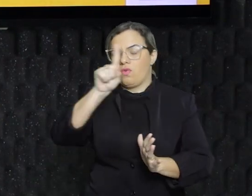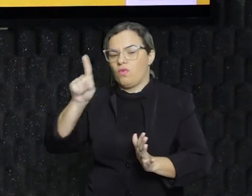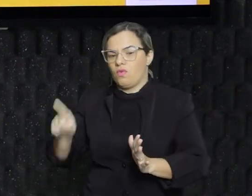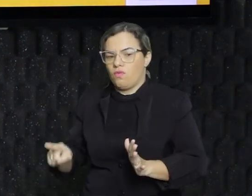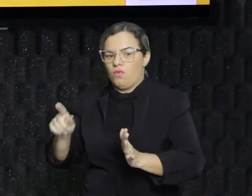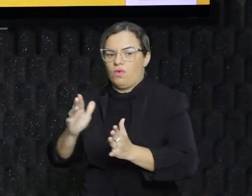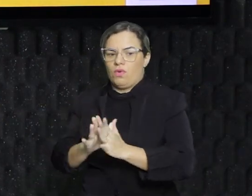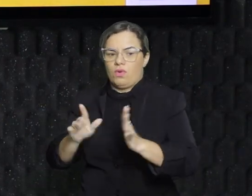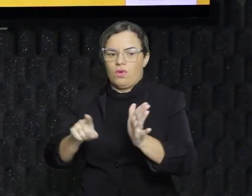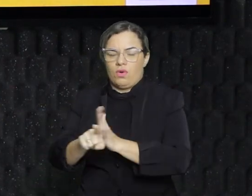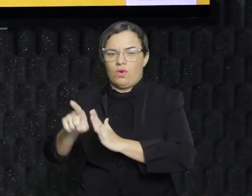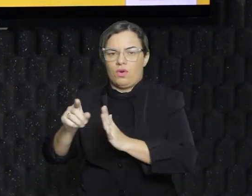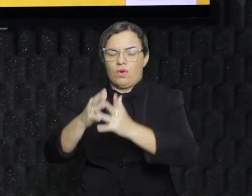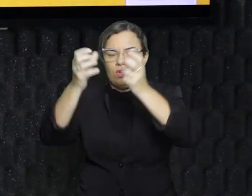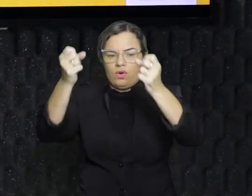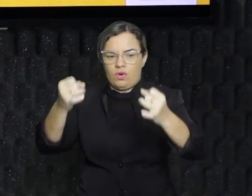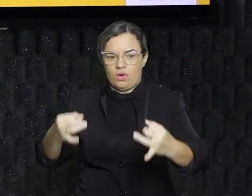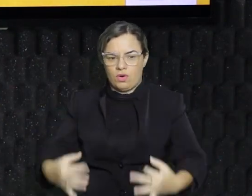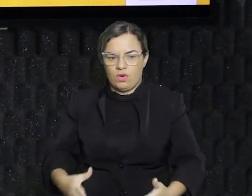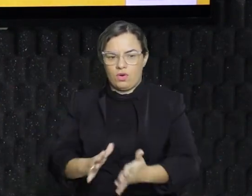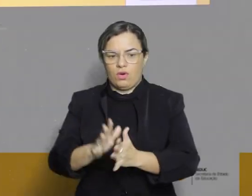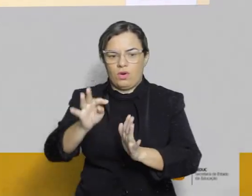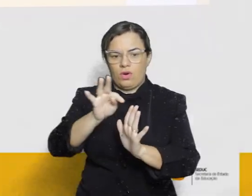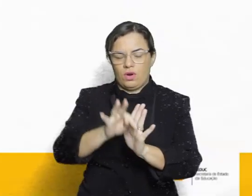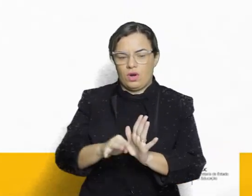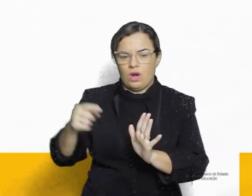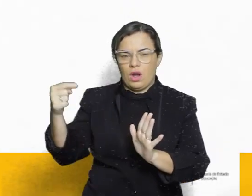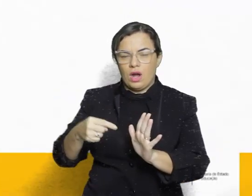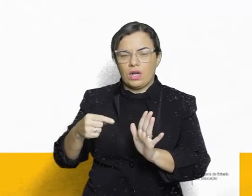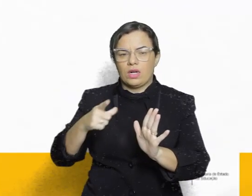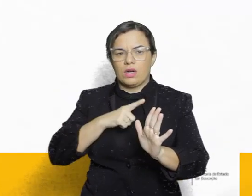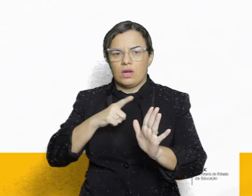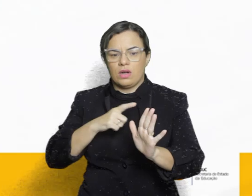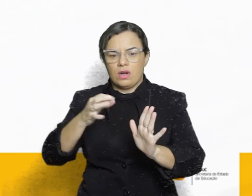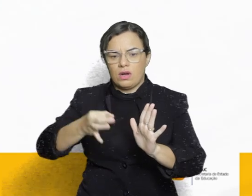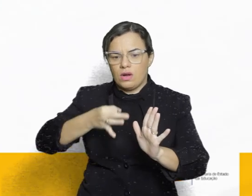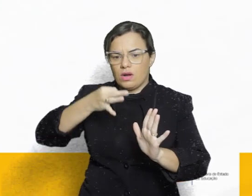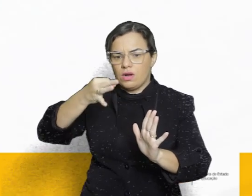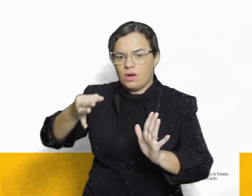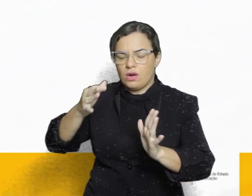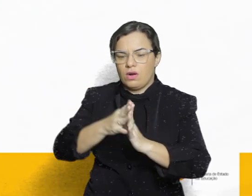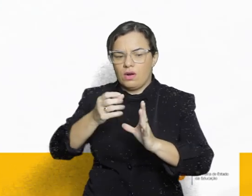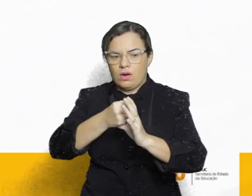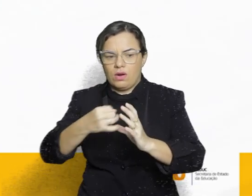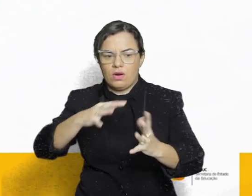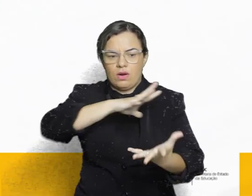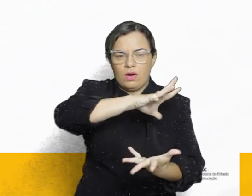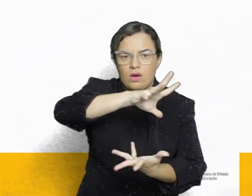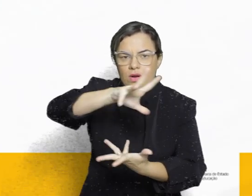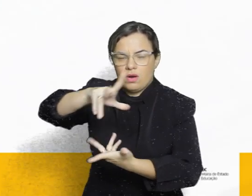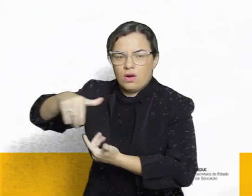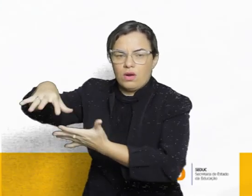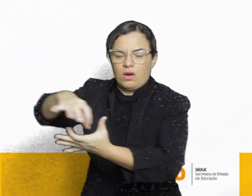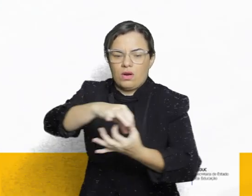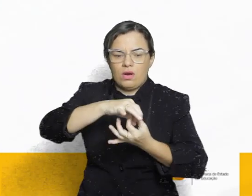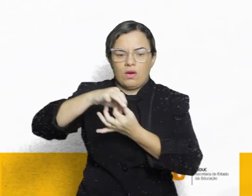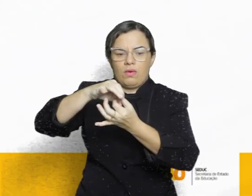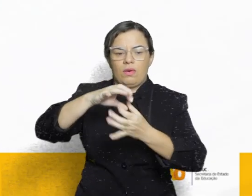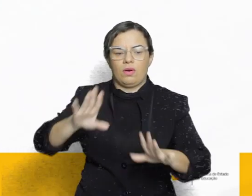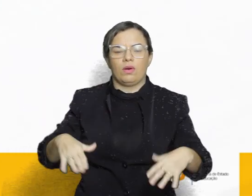O comando diz o seguinte, ó. No texto, há uma crítica ao seguinte aspecto do mundo globalizado.